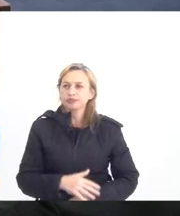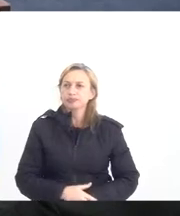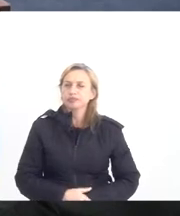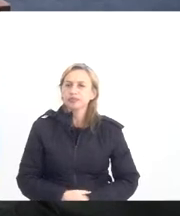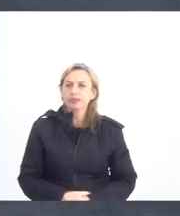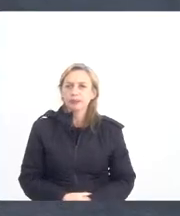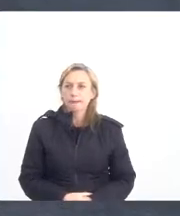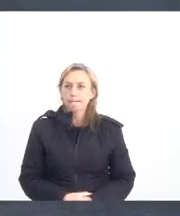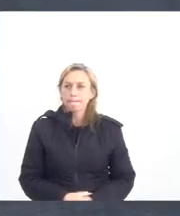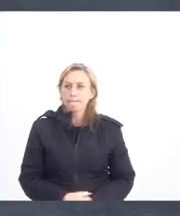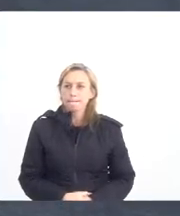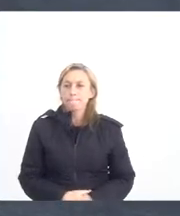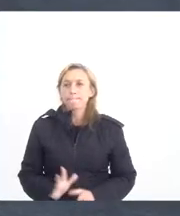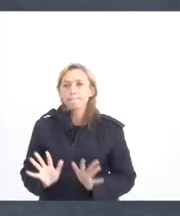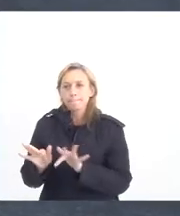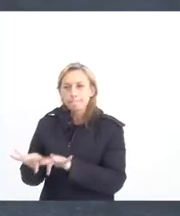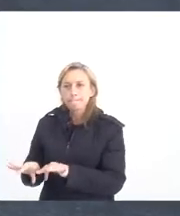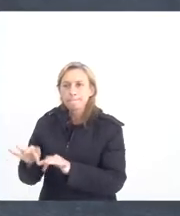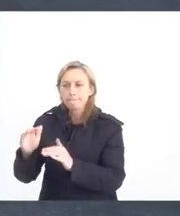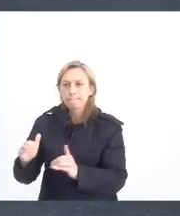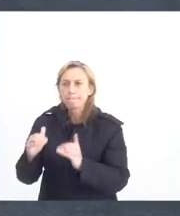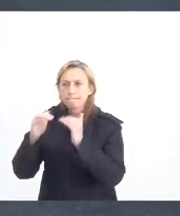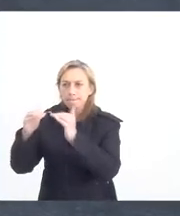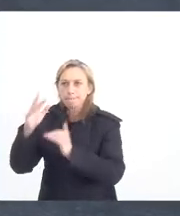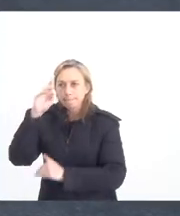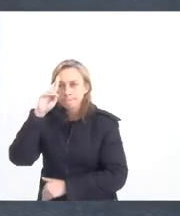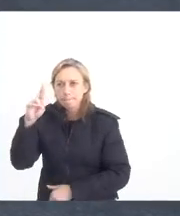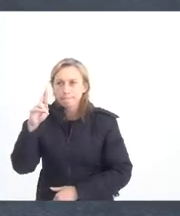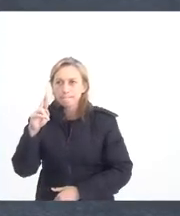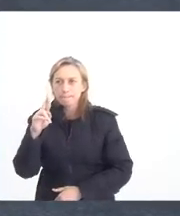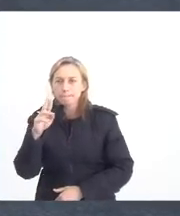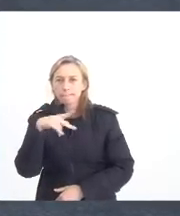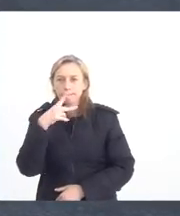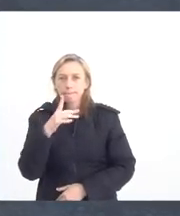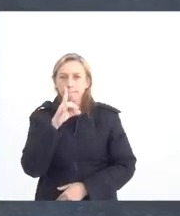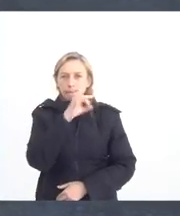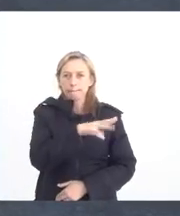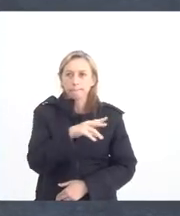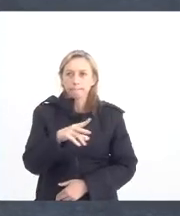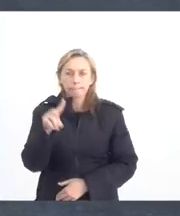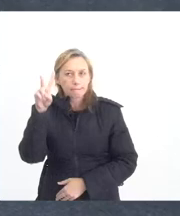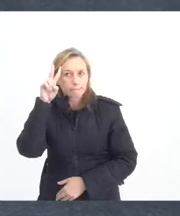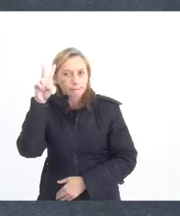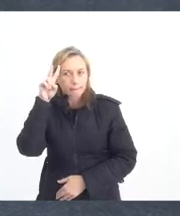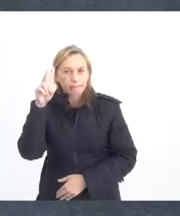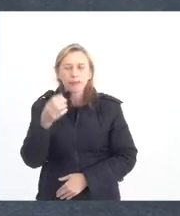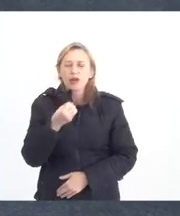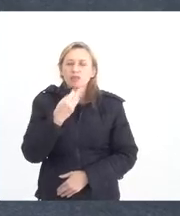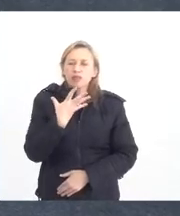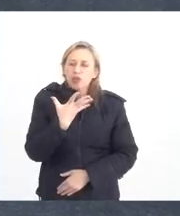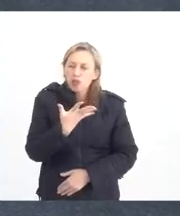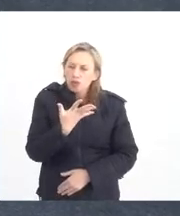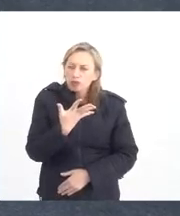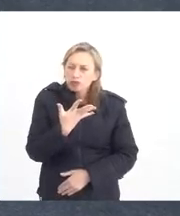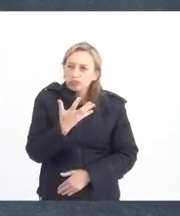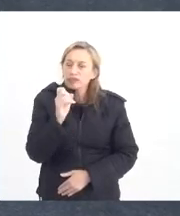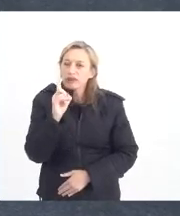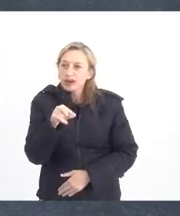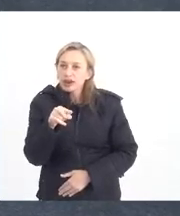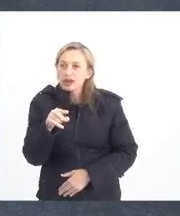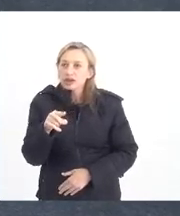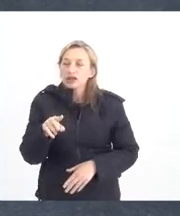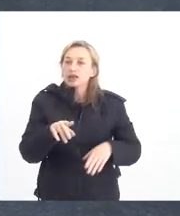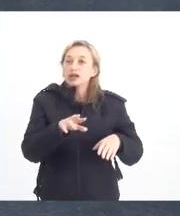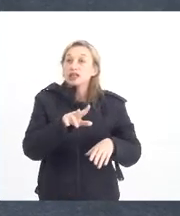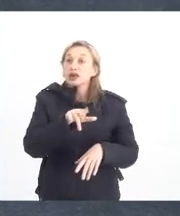que terminou o subtenente da última vez aqui na segunda-feira. Ó, quão bom e suave é que os irmãos vivem a